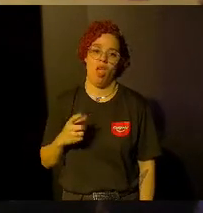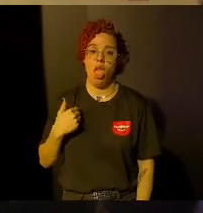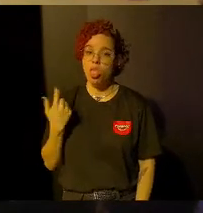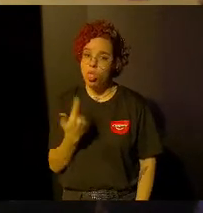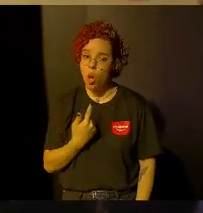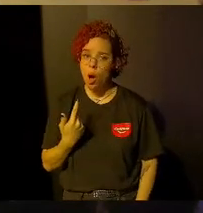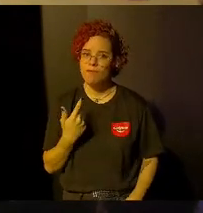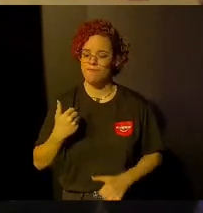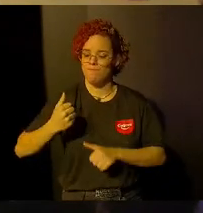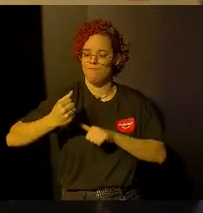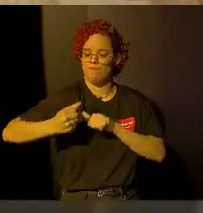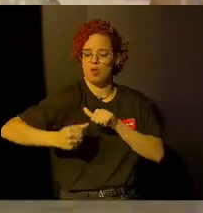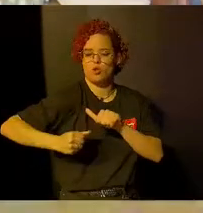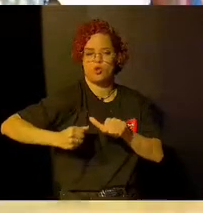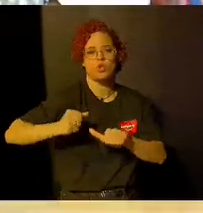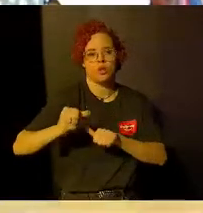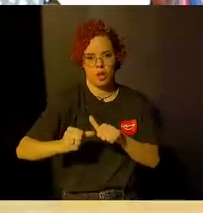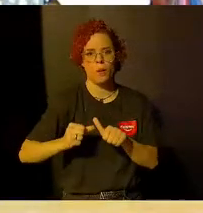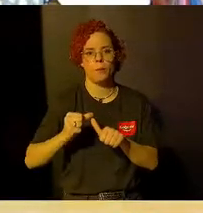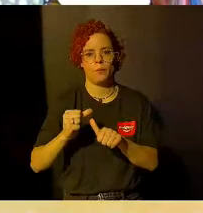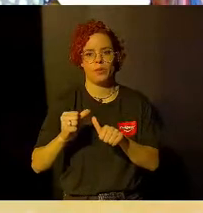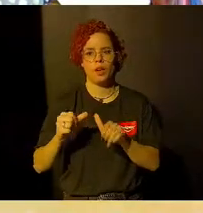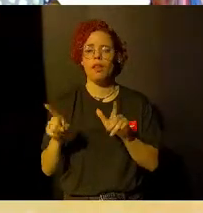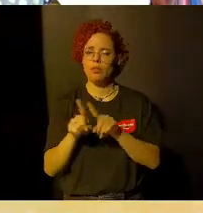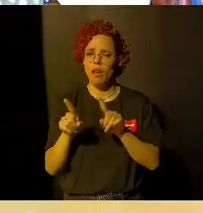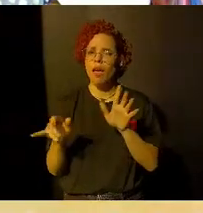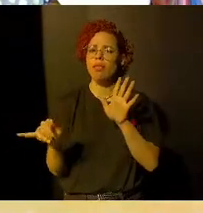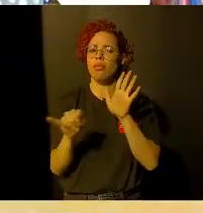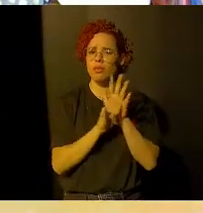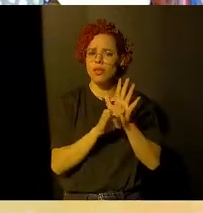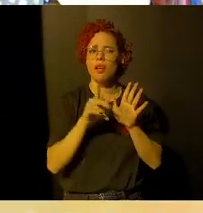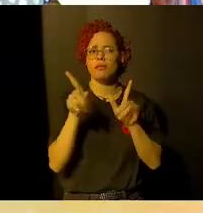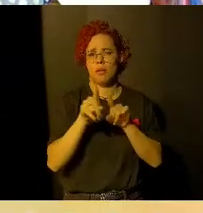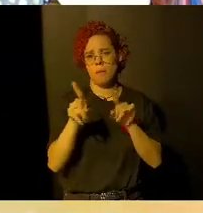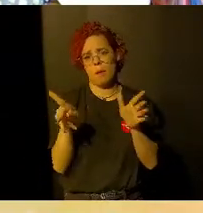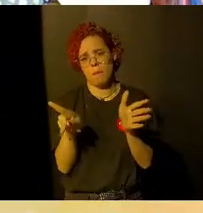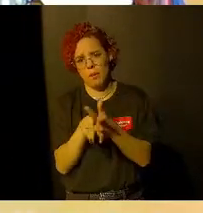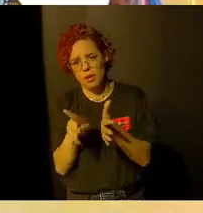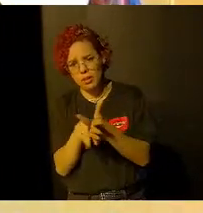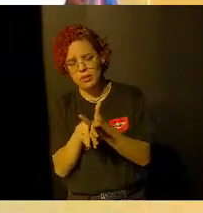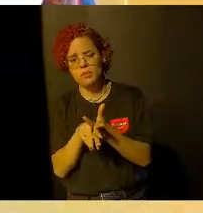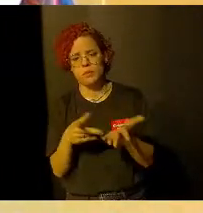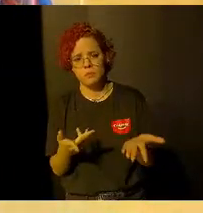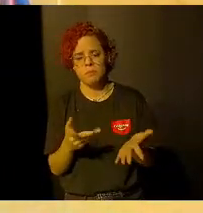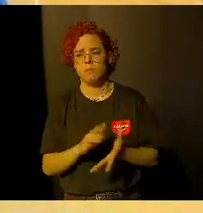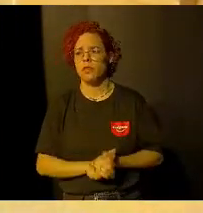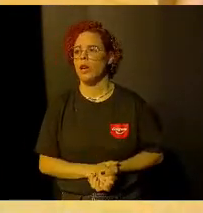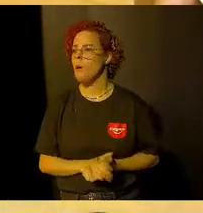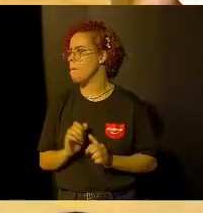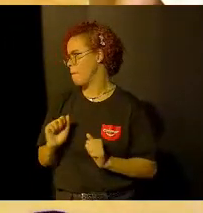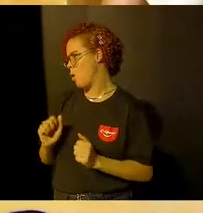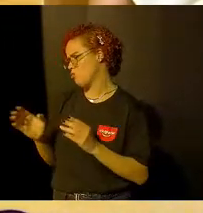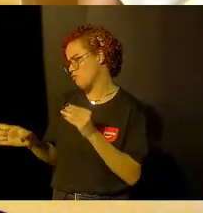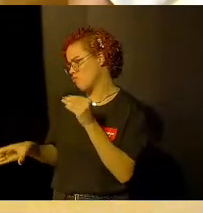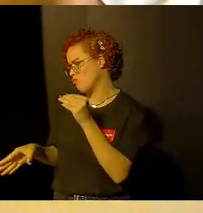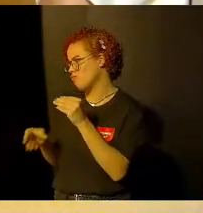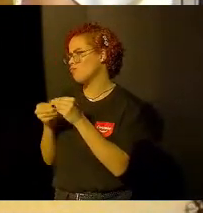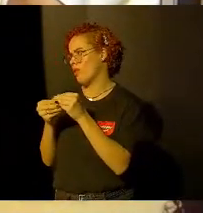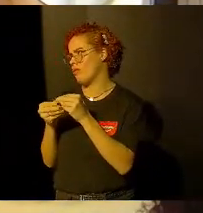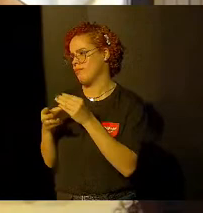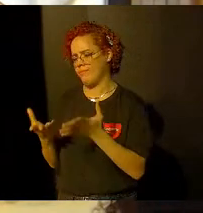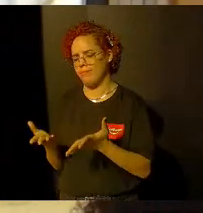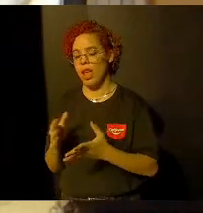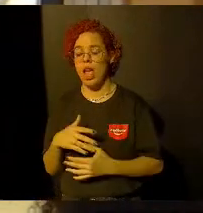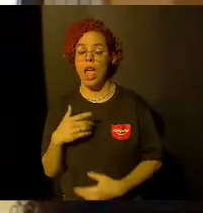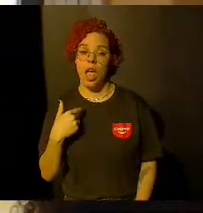mesmo na identidade e em questões de pertencimento posso contribuir eu tinha